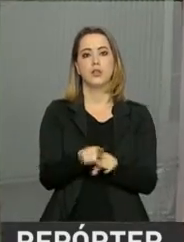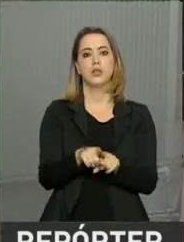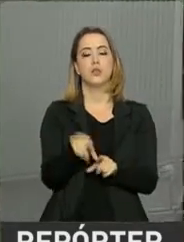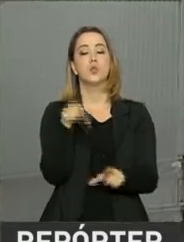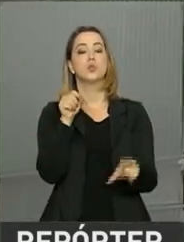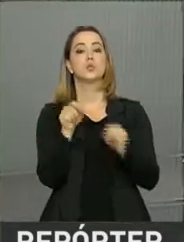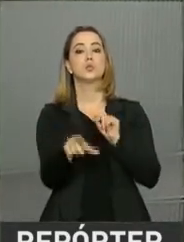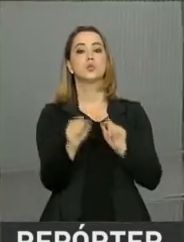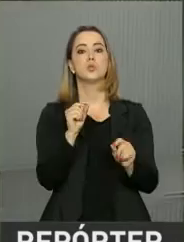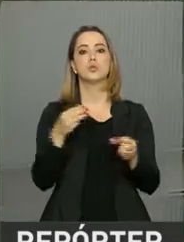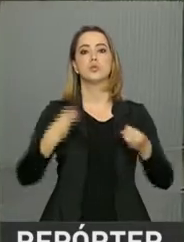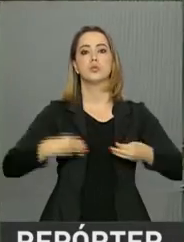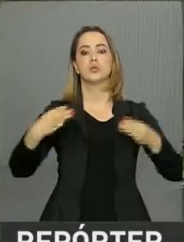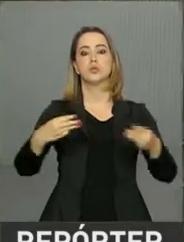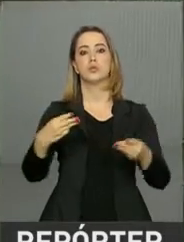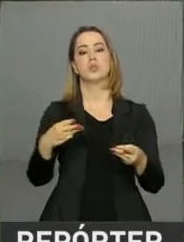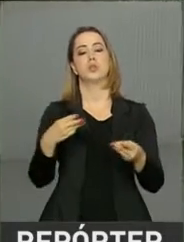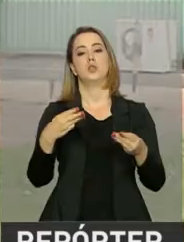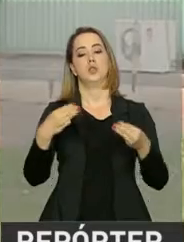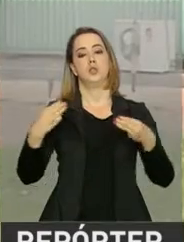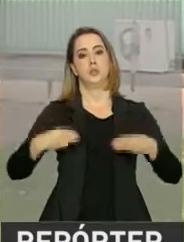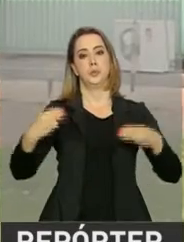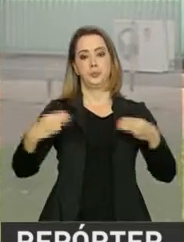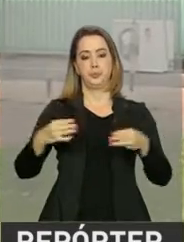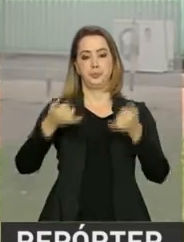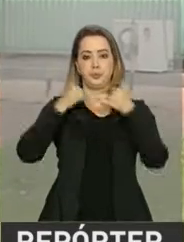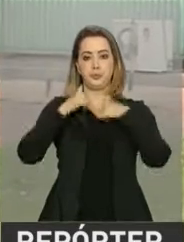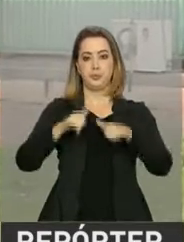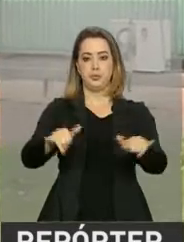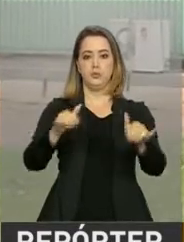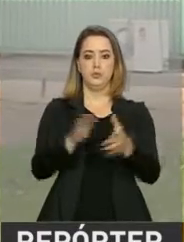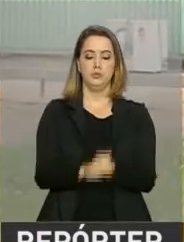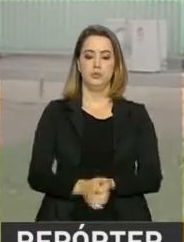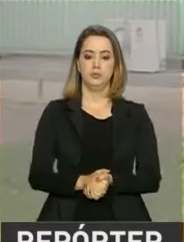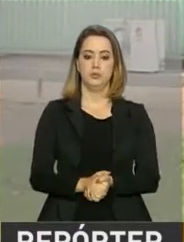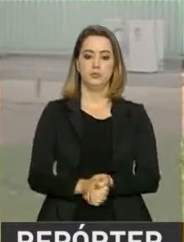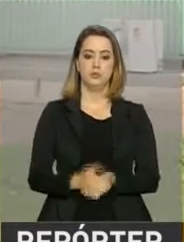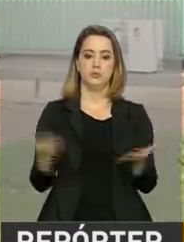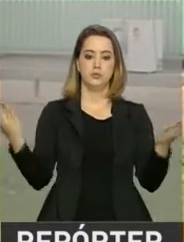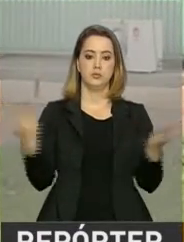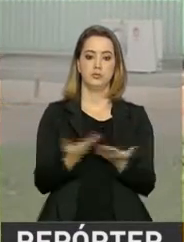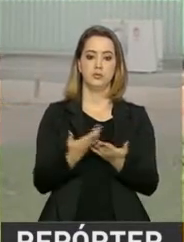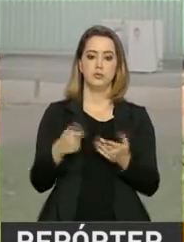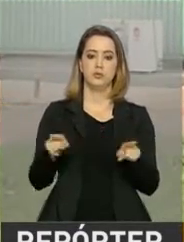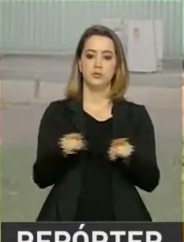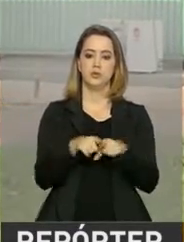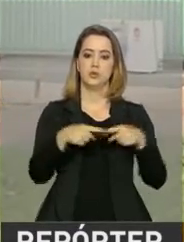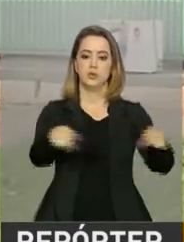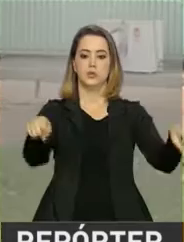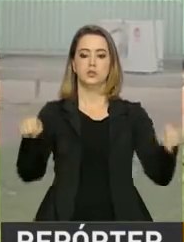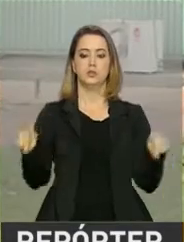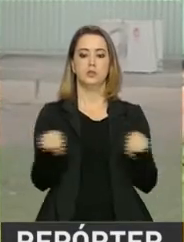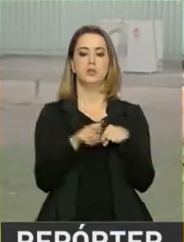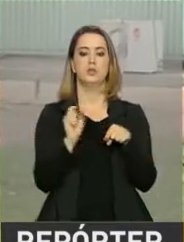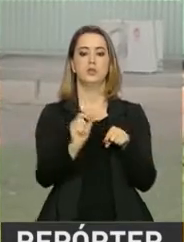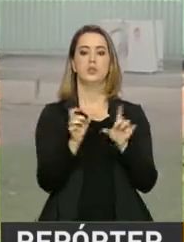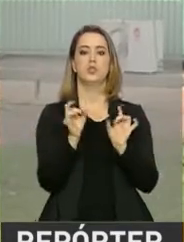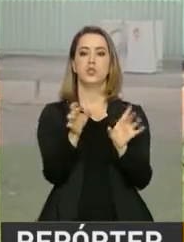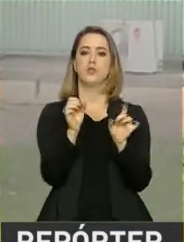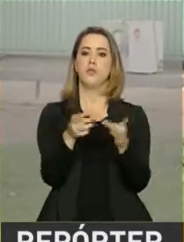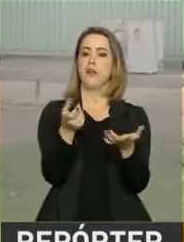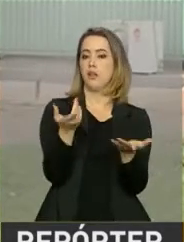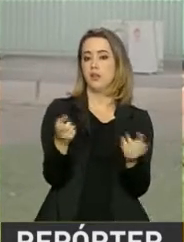indicação do ministério de minas e energia atualmente a petrobras explora áreas do pré sal sob o regime de concessão